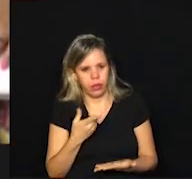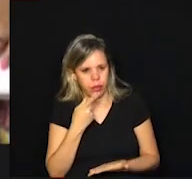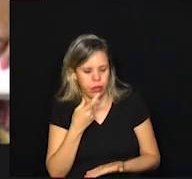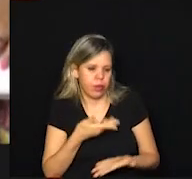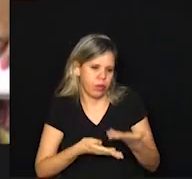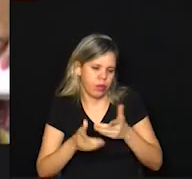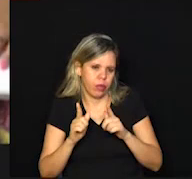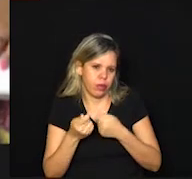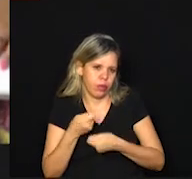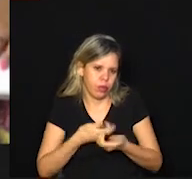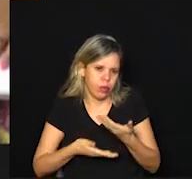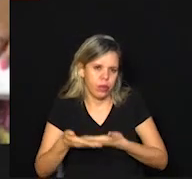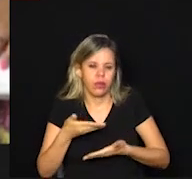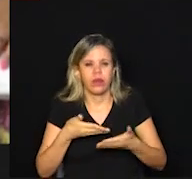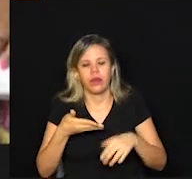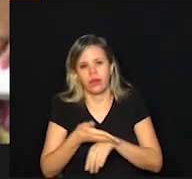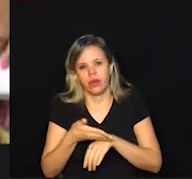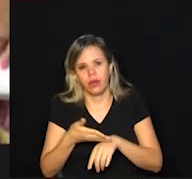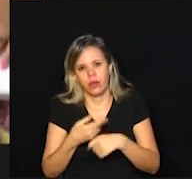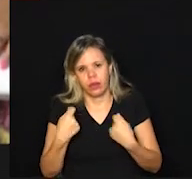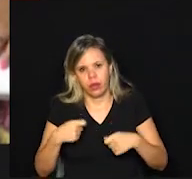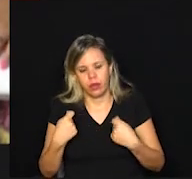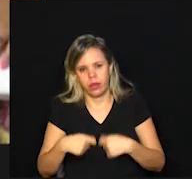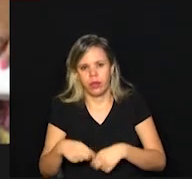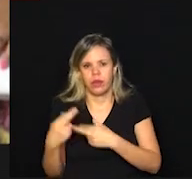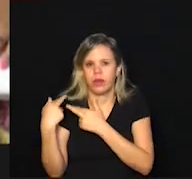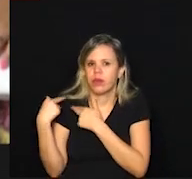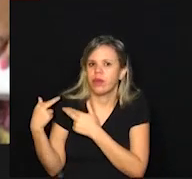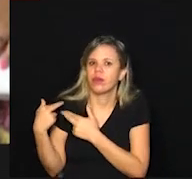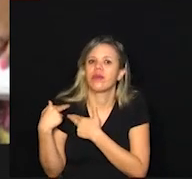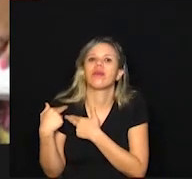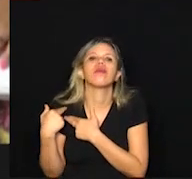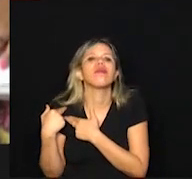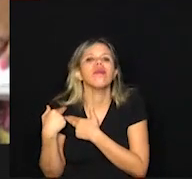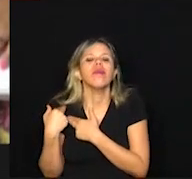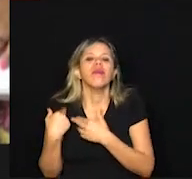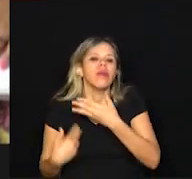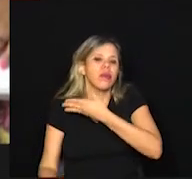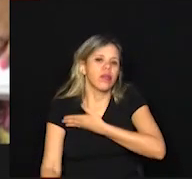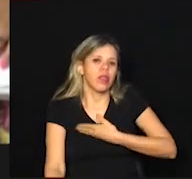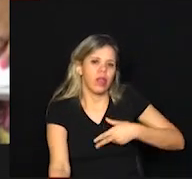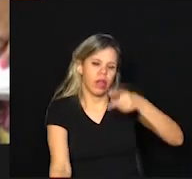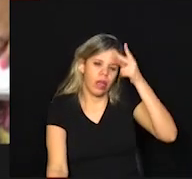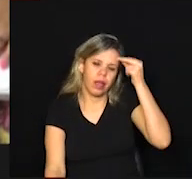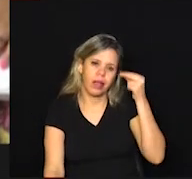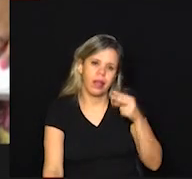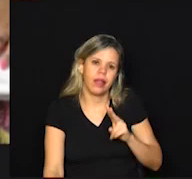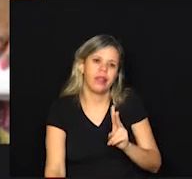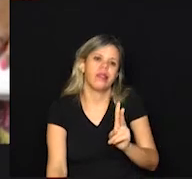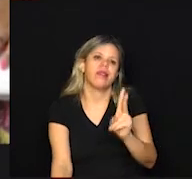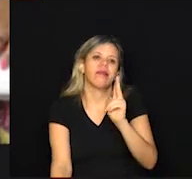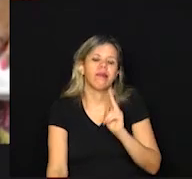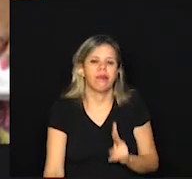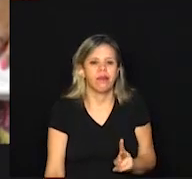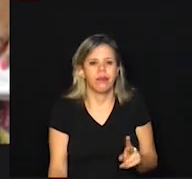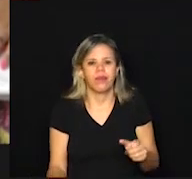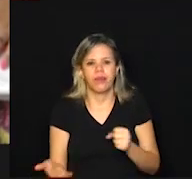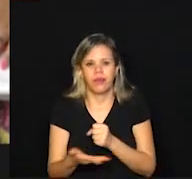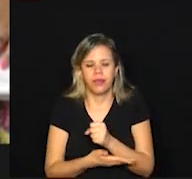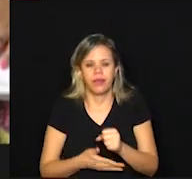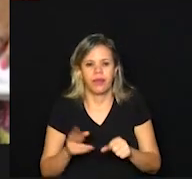compartilhada nós precisamos da responsabilidade do público para a manutenção do mato